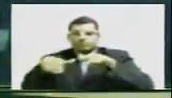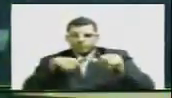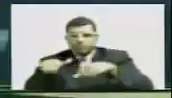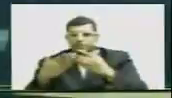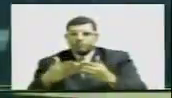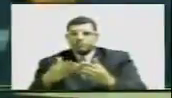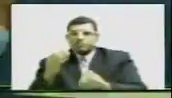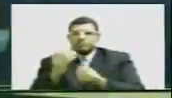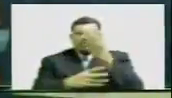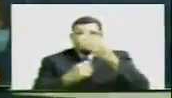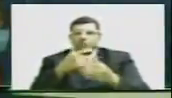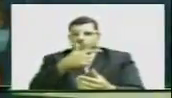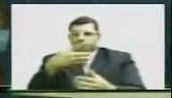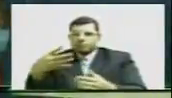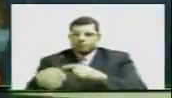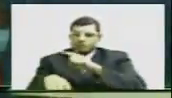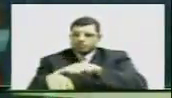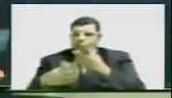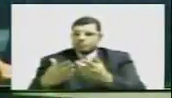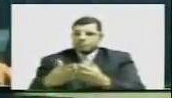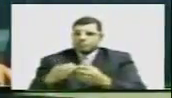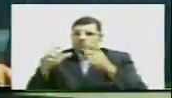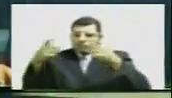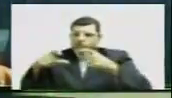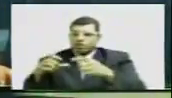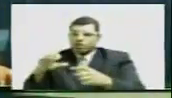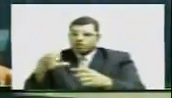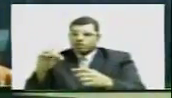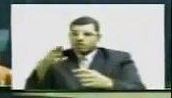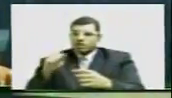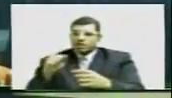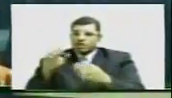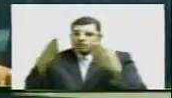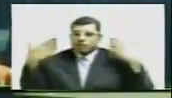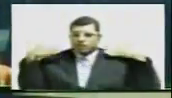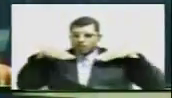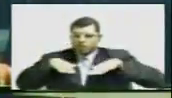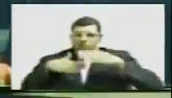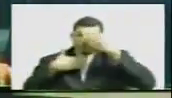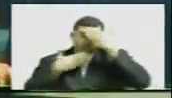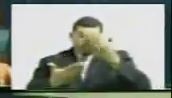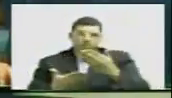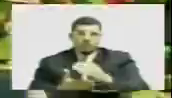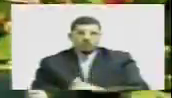produtos em plantões 24 horas no setor de cargas do Aeroporto Eduardo Gomes. Muito obrigado, senhor presidente.